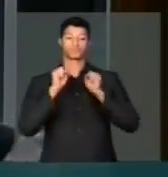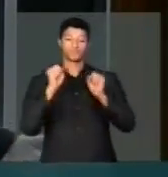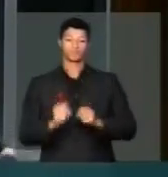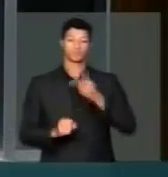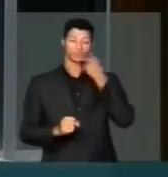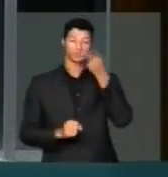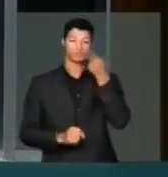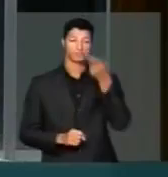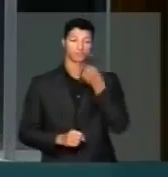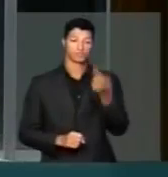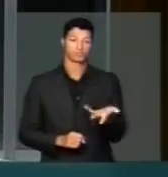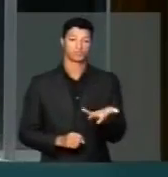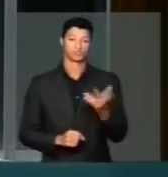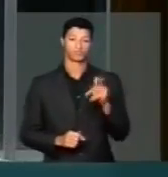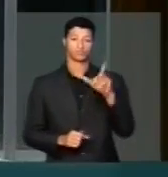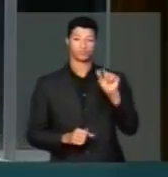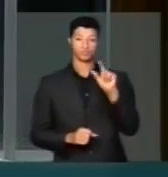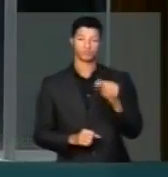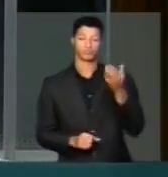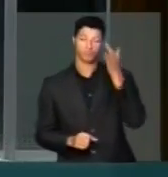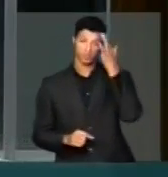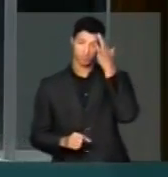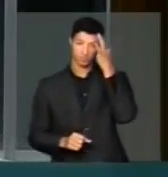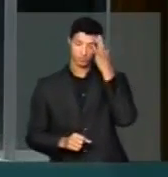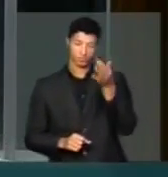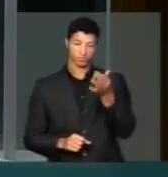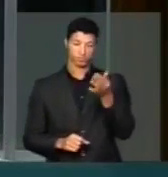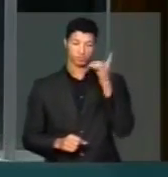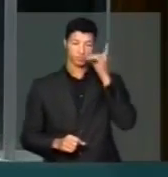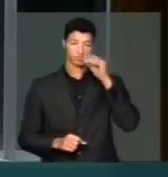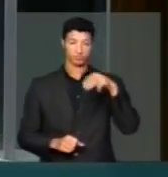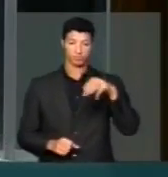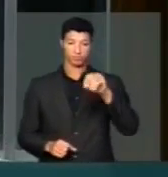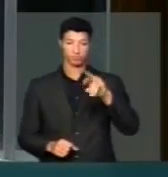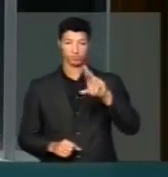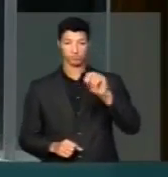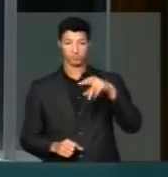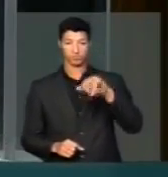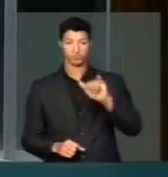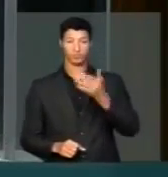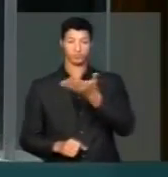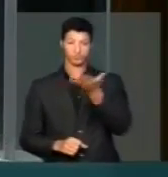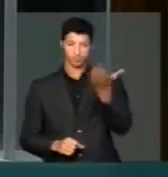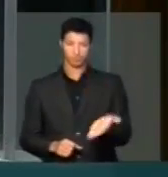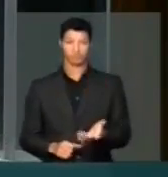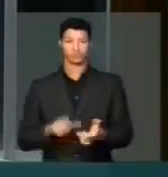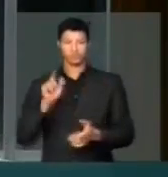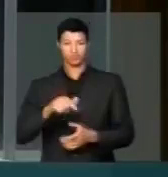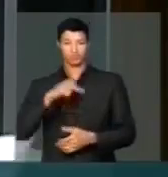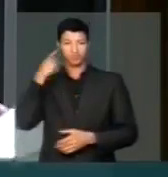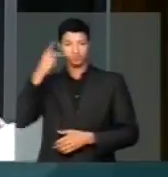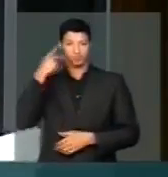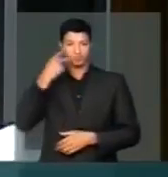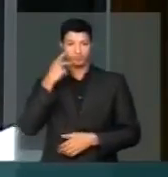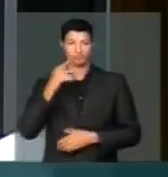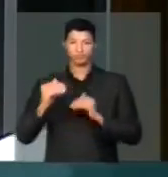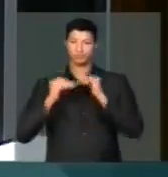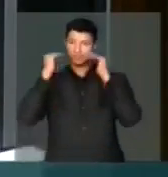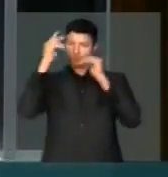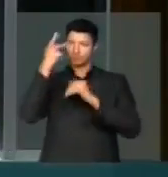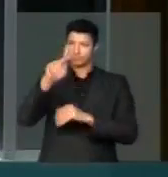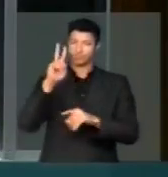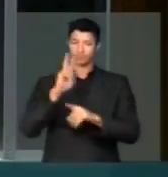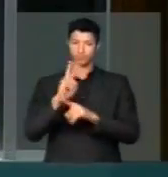possam falar. É isso. Deputado Moroni Torga, Vossa Excelência, que é um parlamentar altivo nas